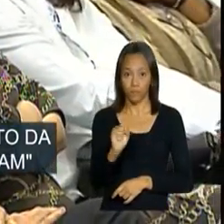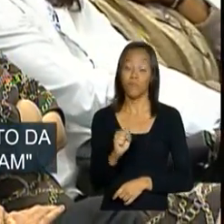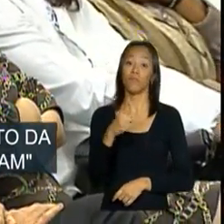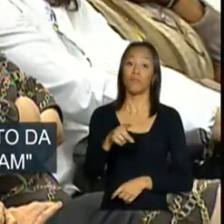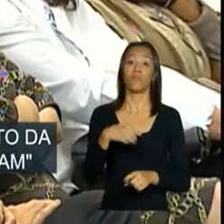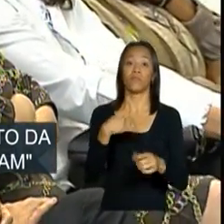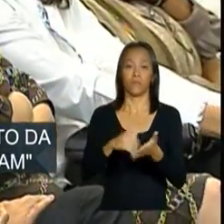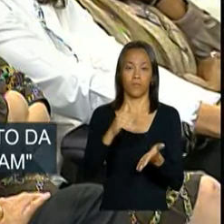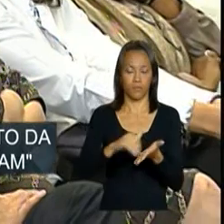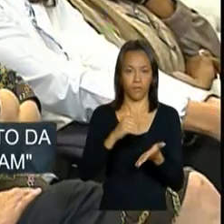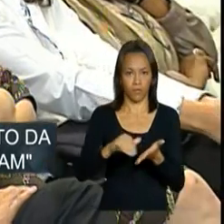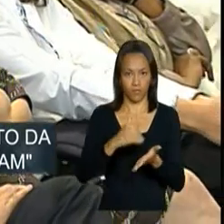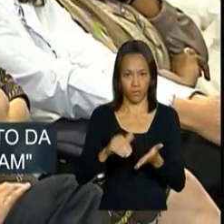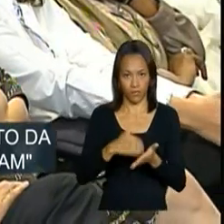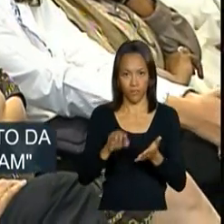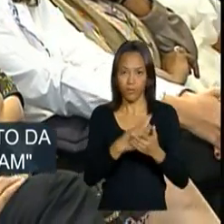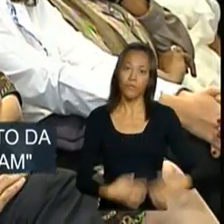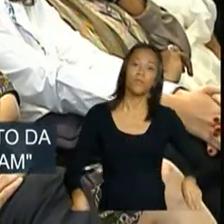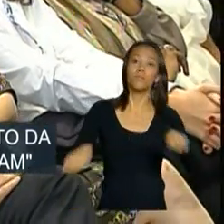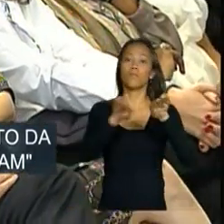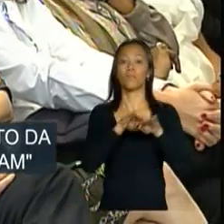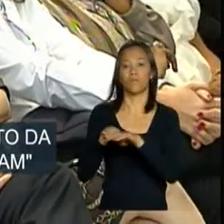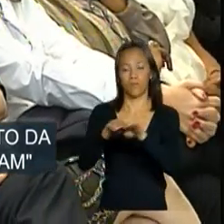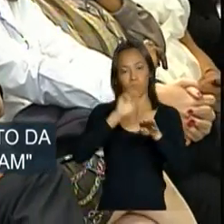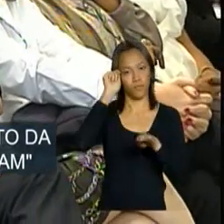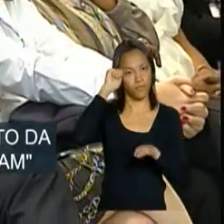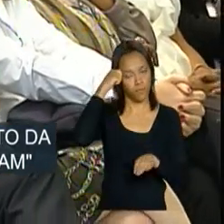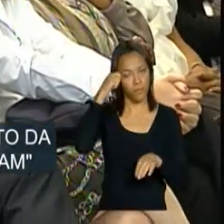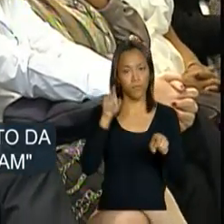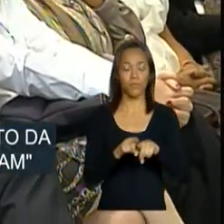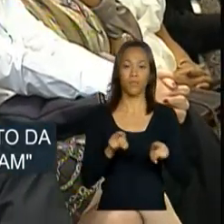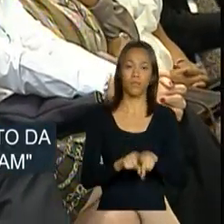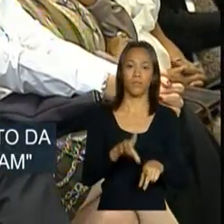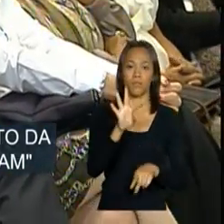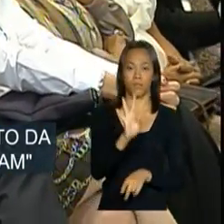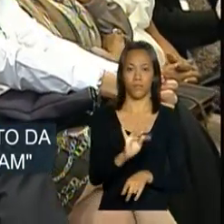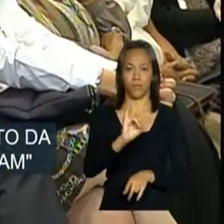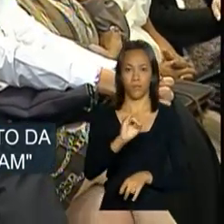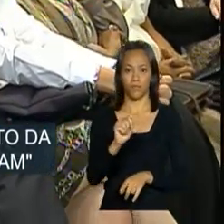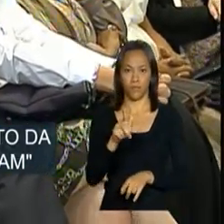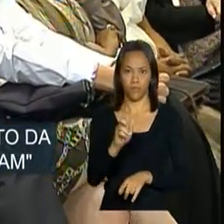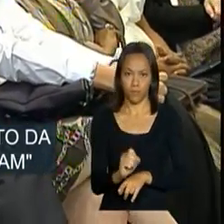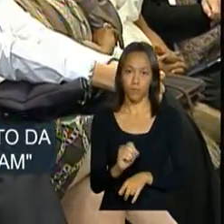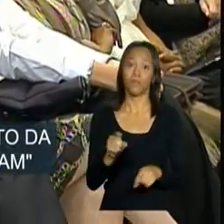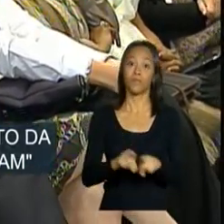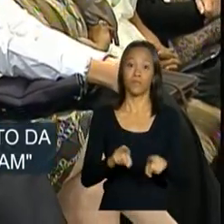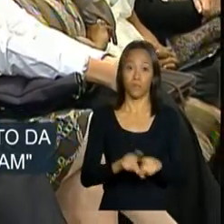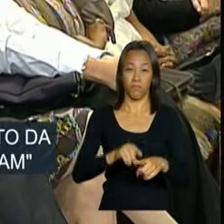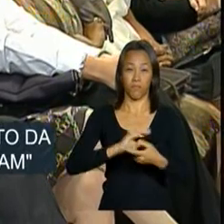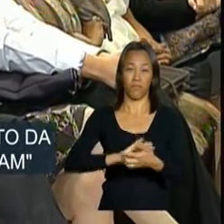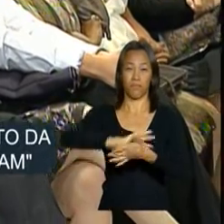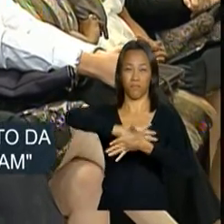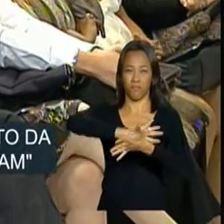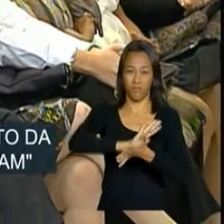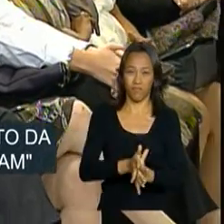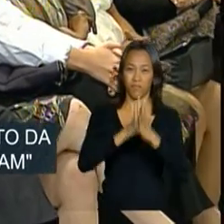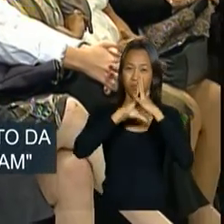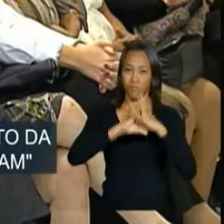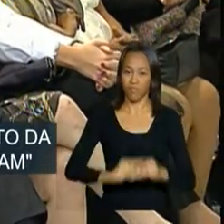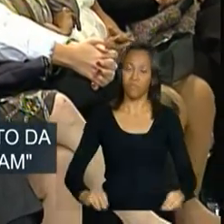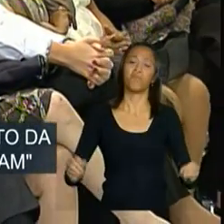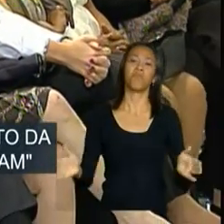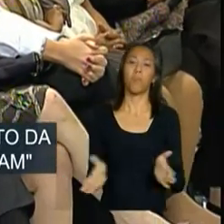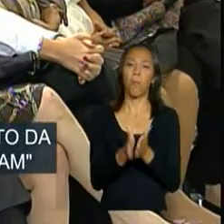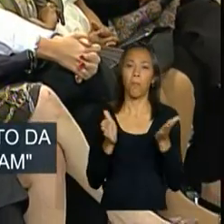de promoção da Igualdade racial se o Thiago Falcão secretário especial para retificação da extrema pobreza